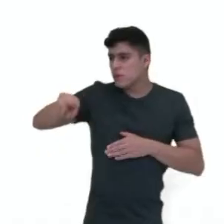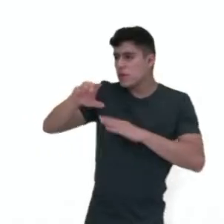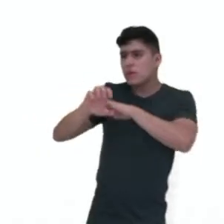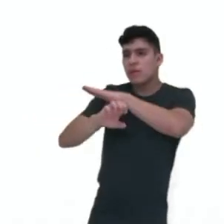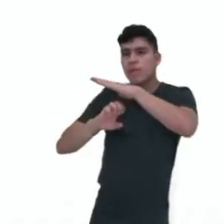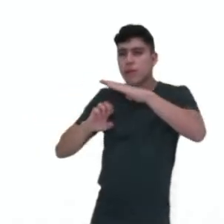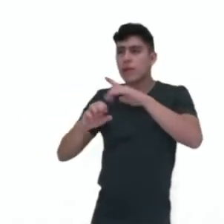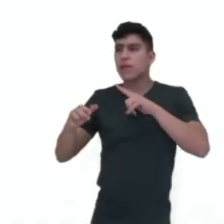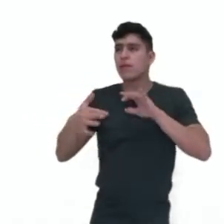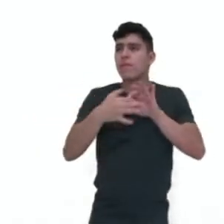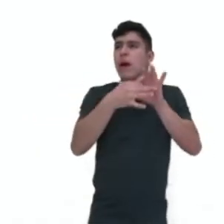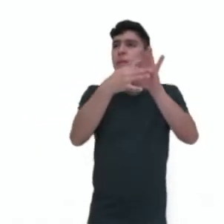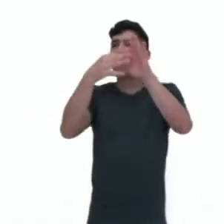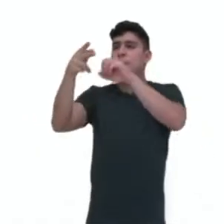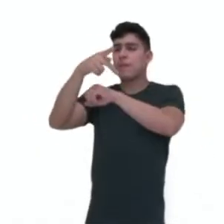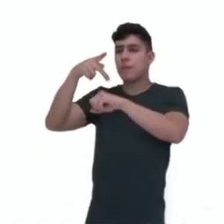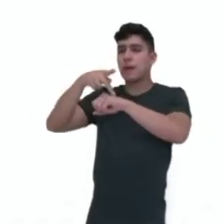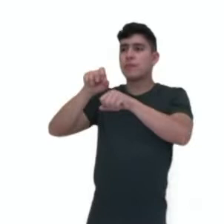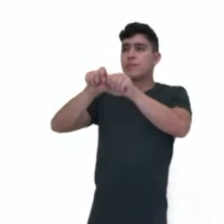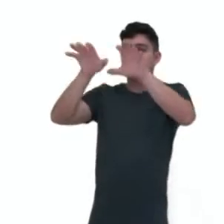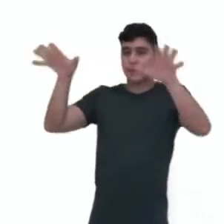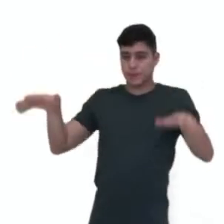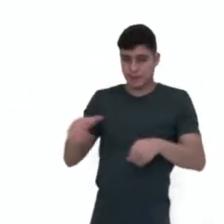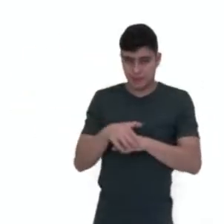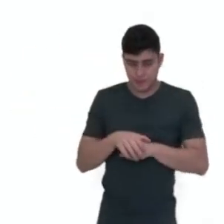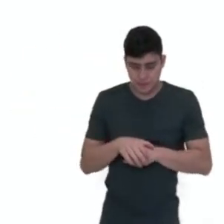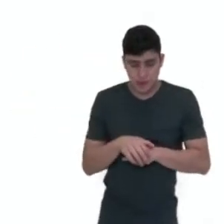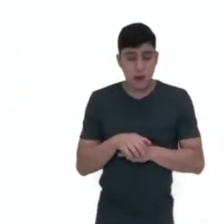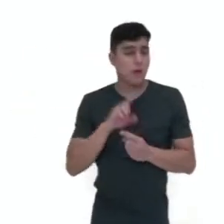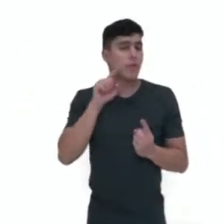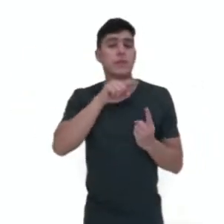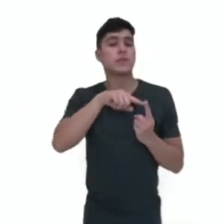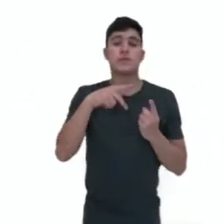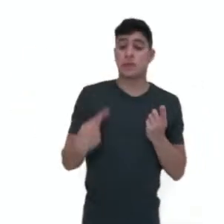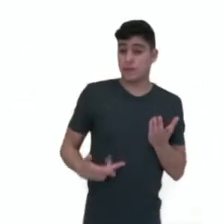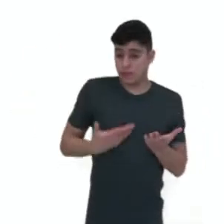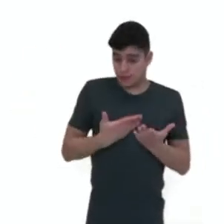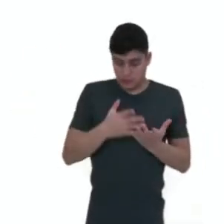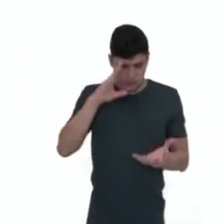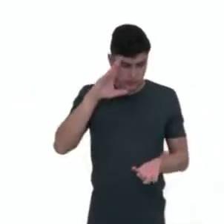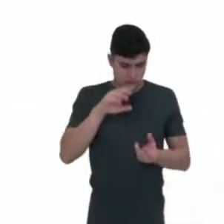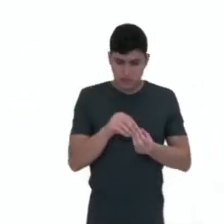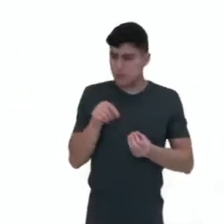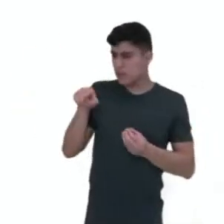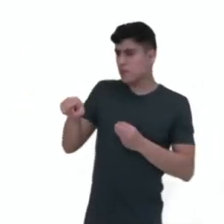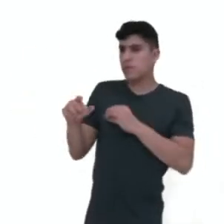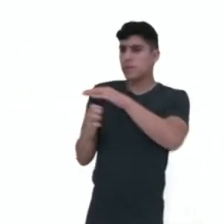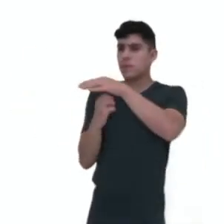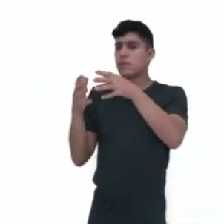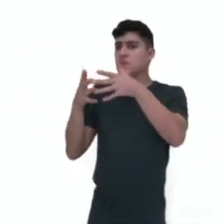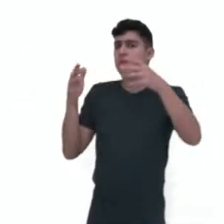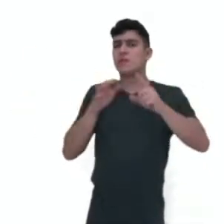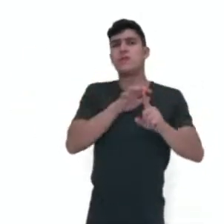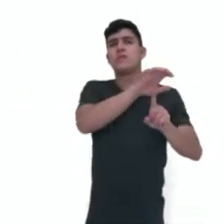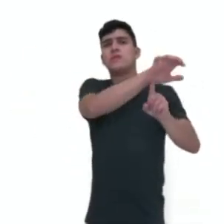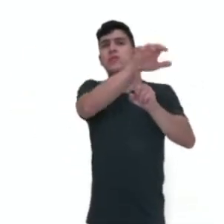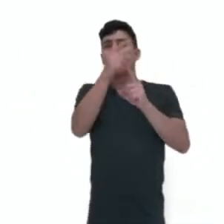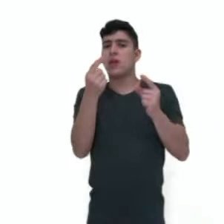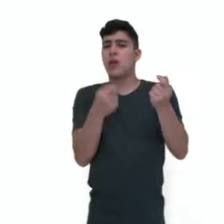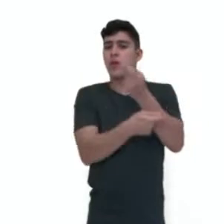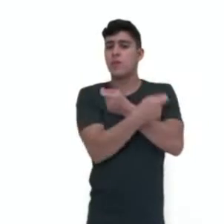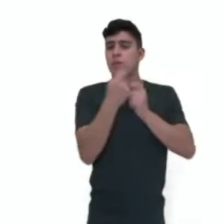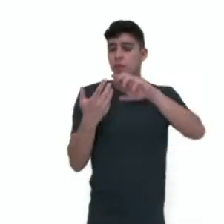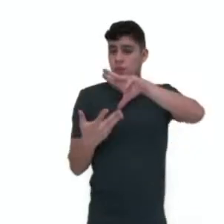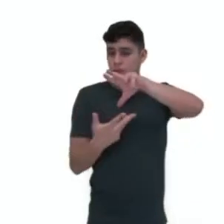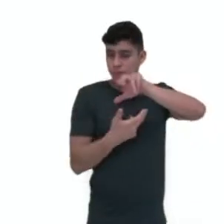o que elas são? Primeiro, os objetivos da aula. Compreender a importância e a influência das empresas transnacionais na economia mundial e conhecer